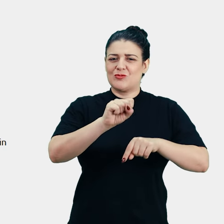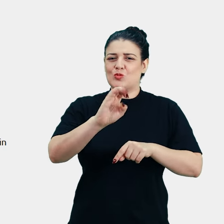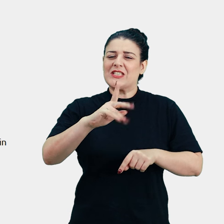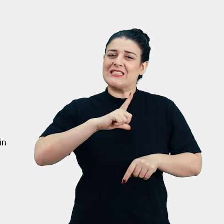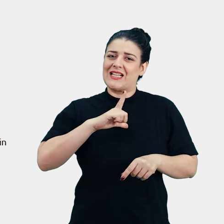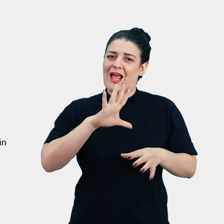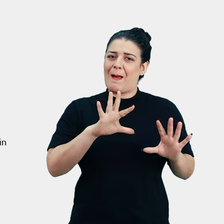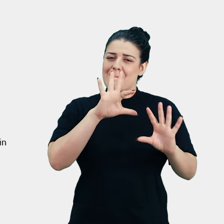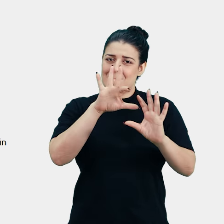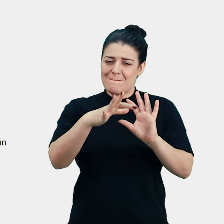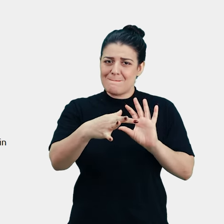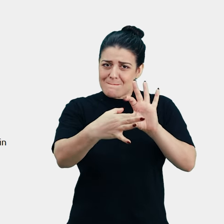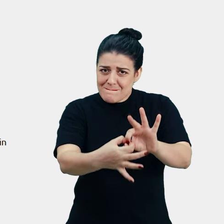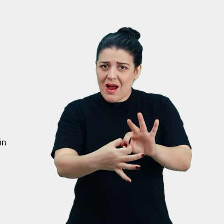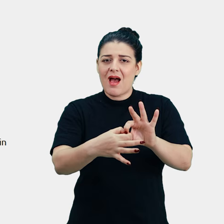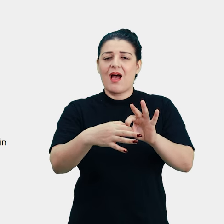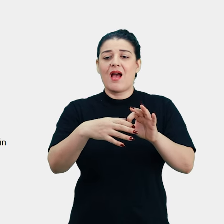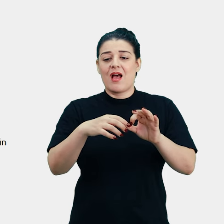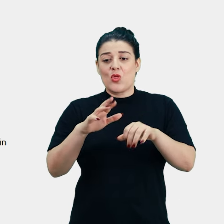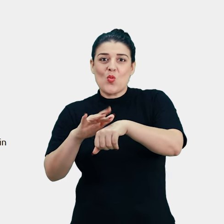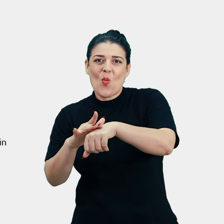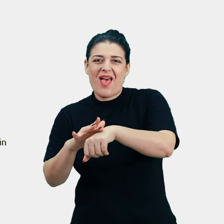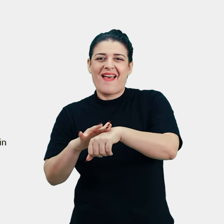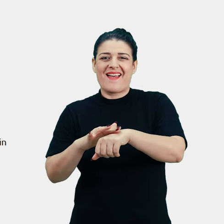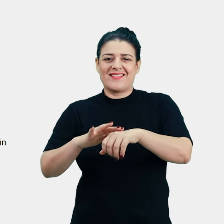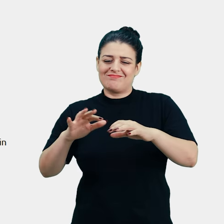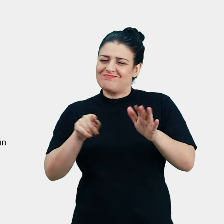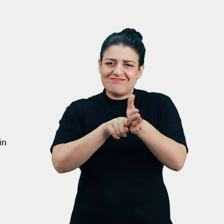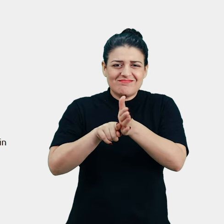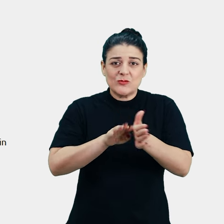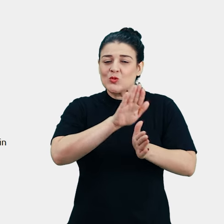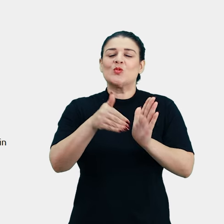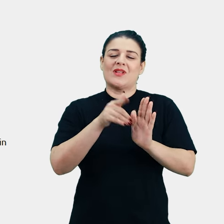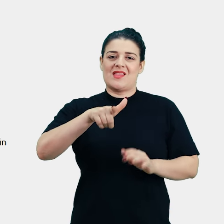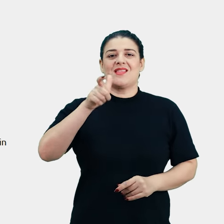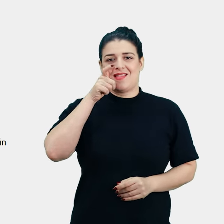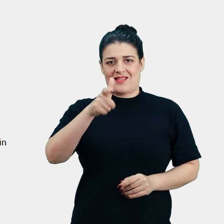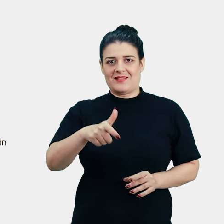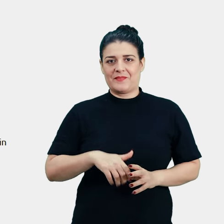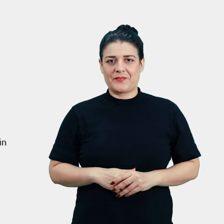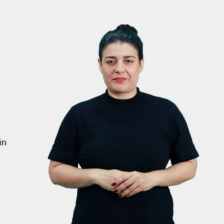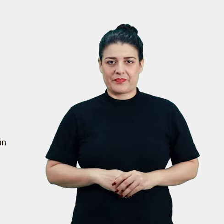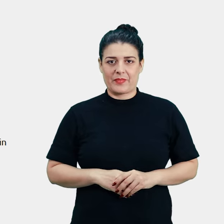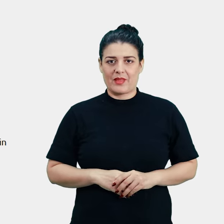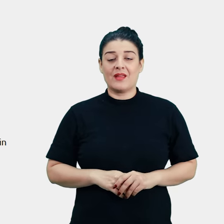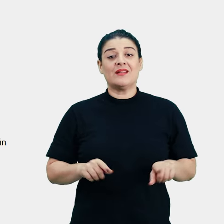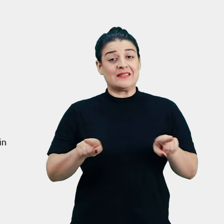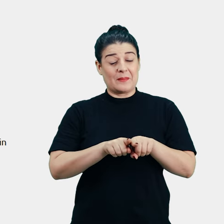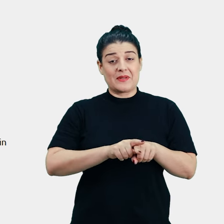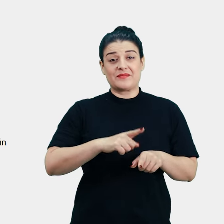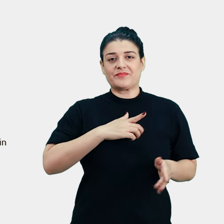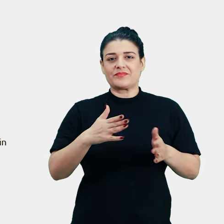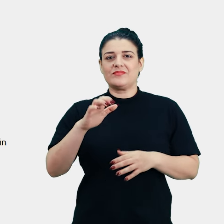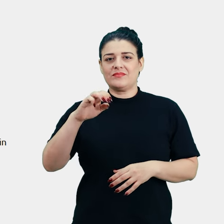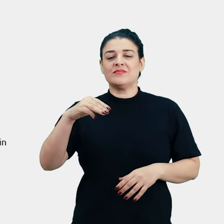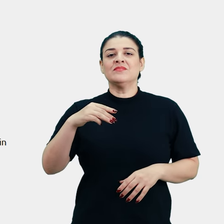que podem estar atreladas a determinadas patologias, tá? Então, é bem interessante. E nós temos espectrometria de massas,